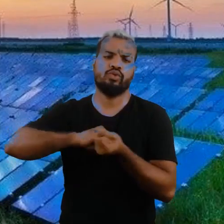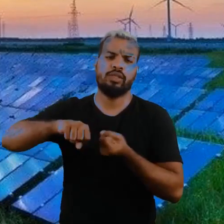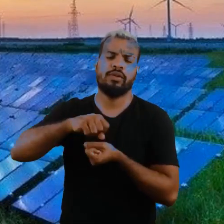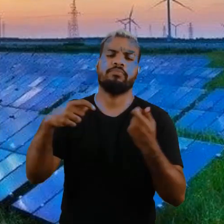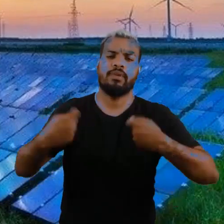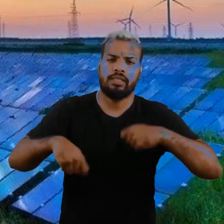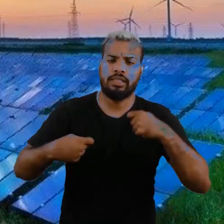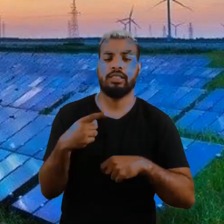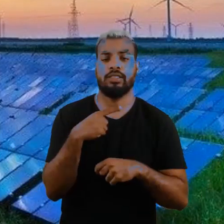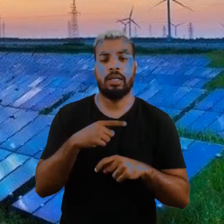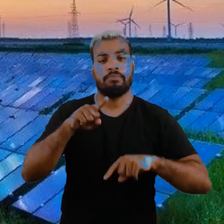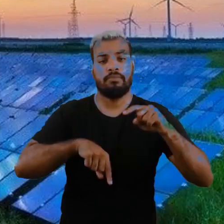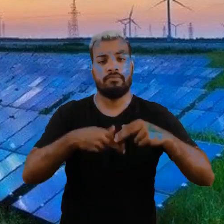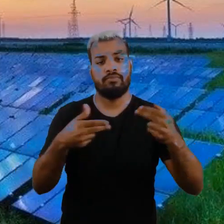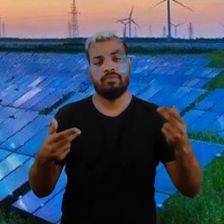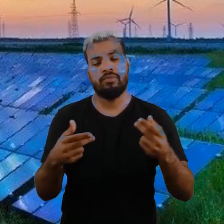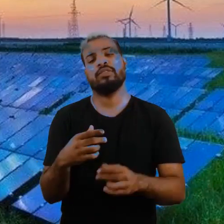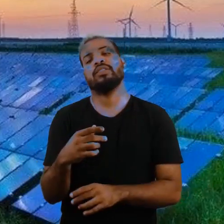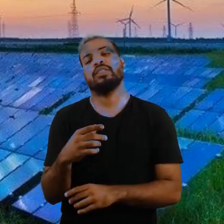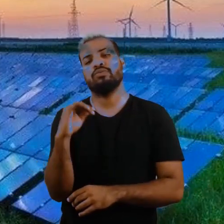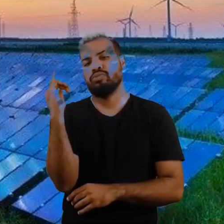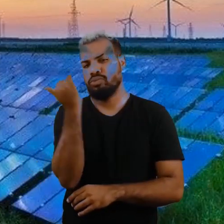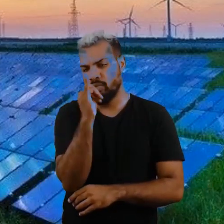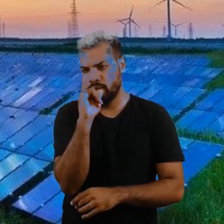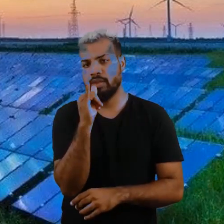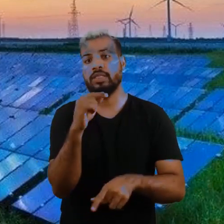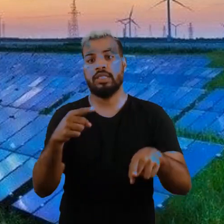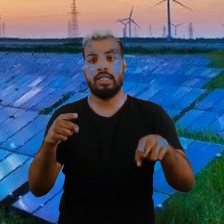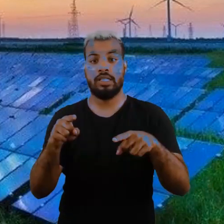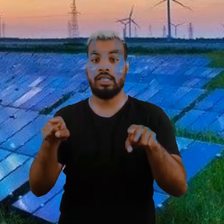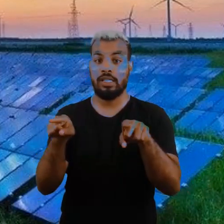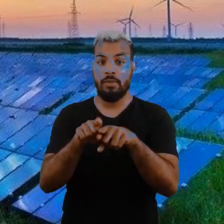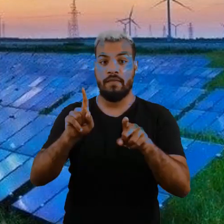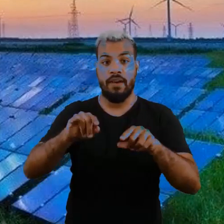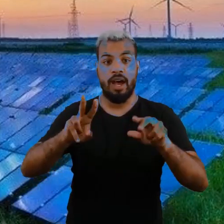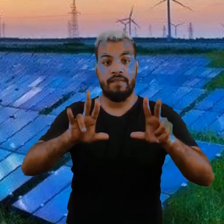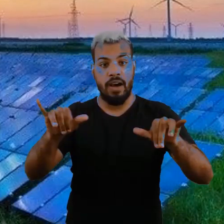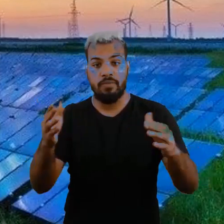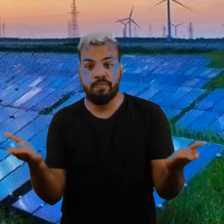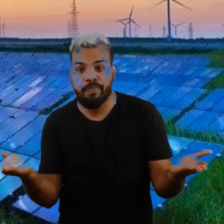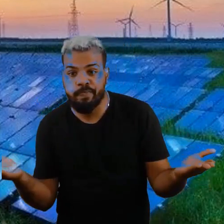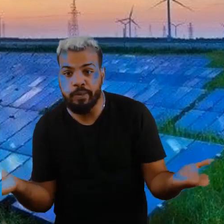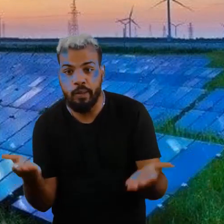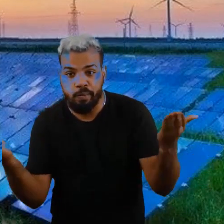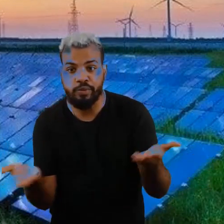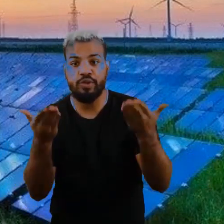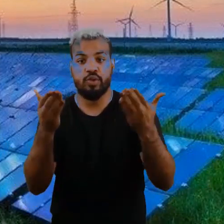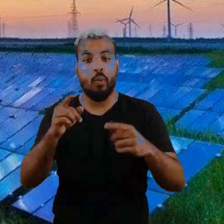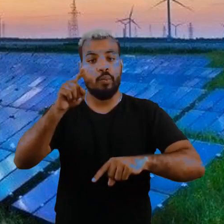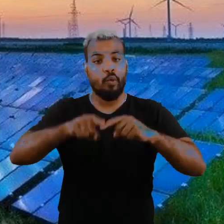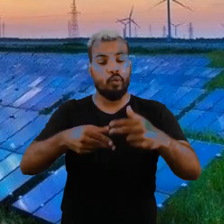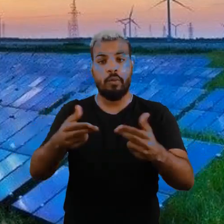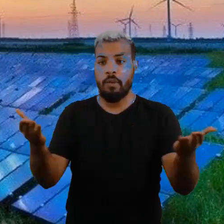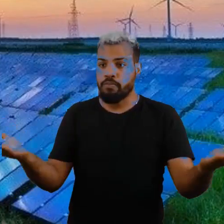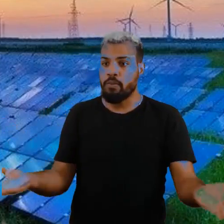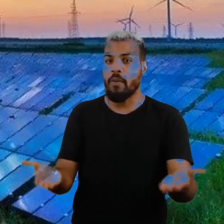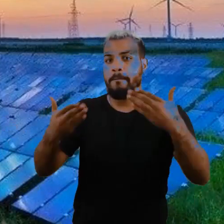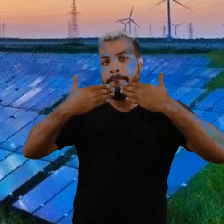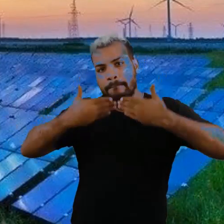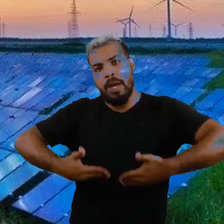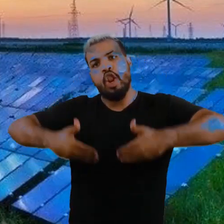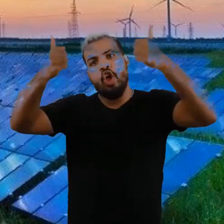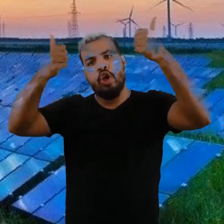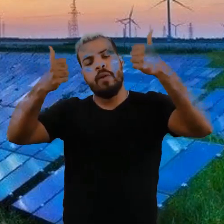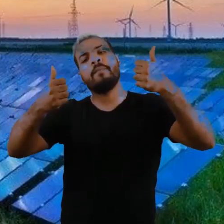ela trabalha com fluxos eficazes de materiais e de energia que vão impulsionar um